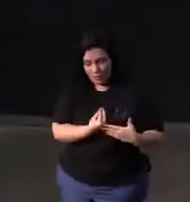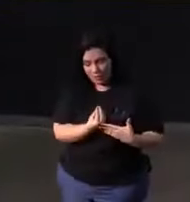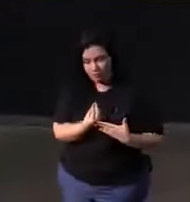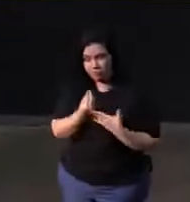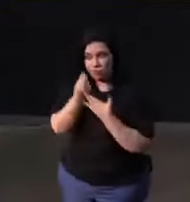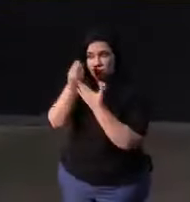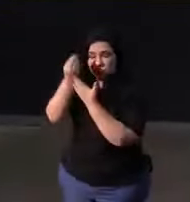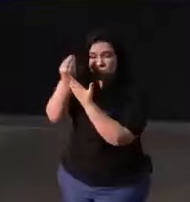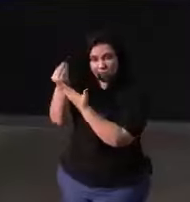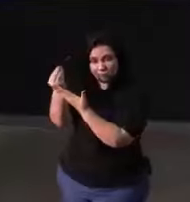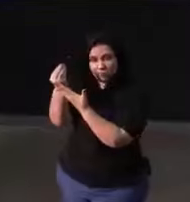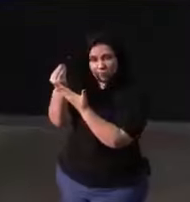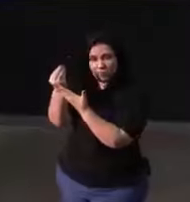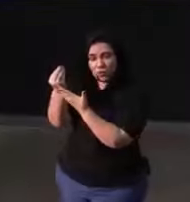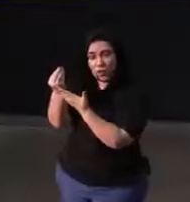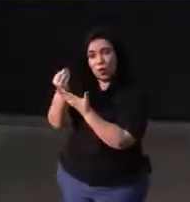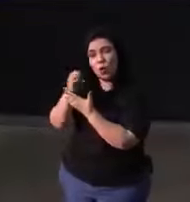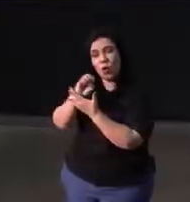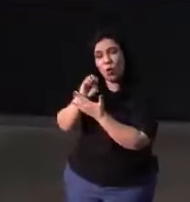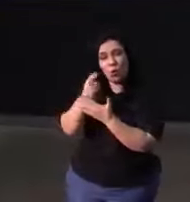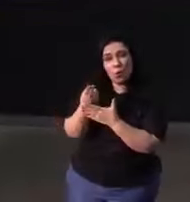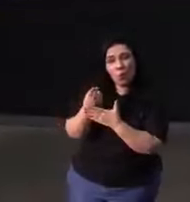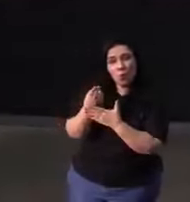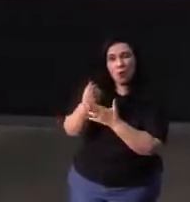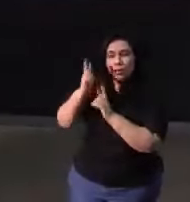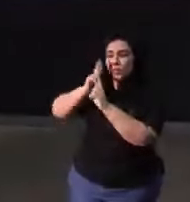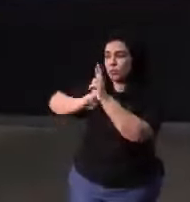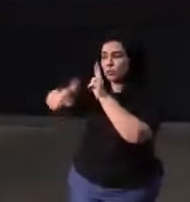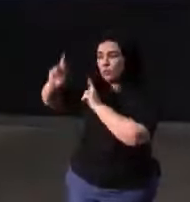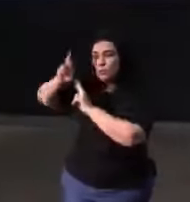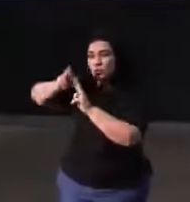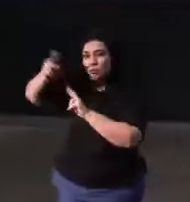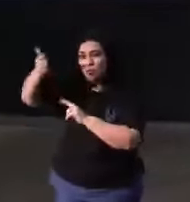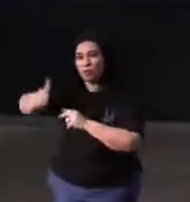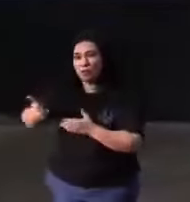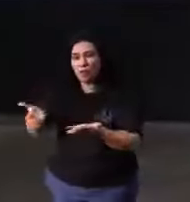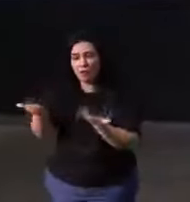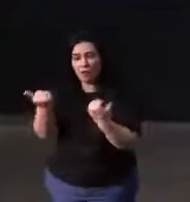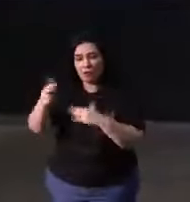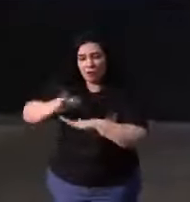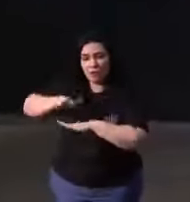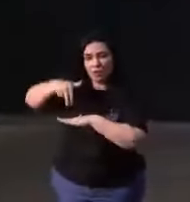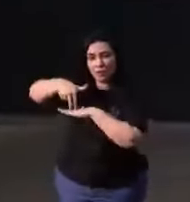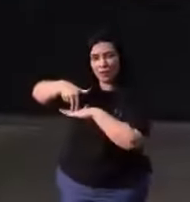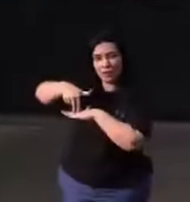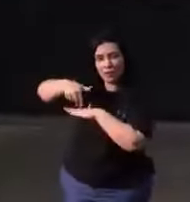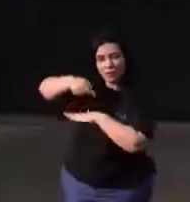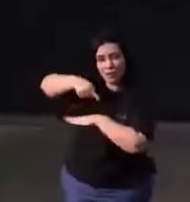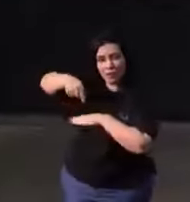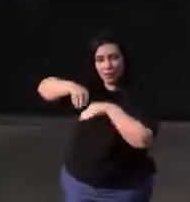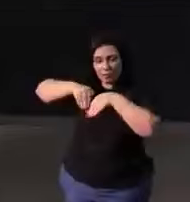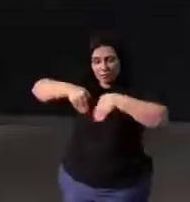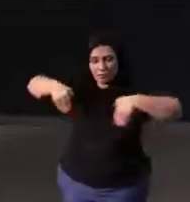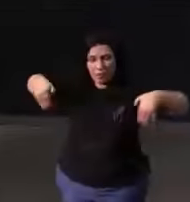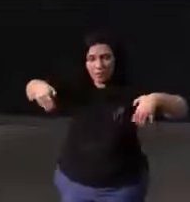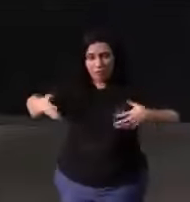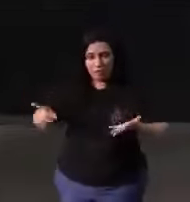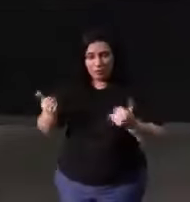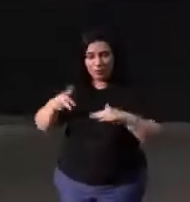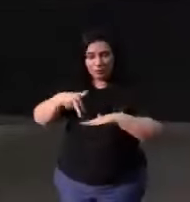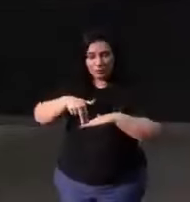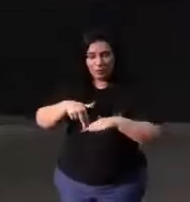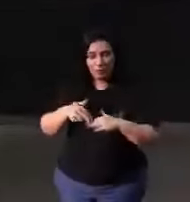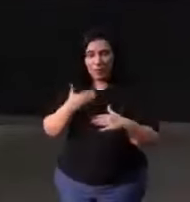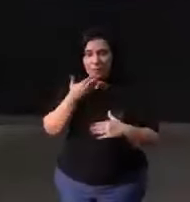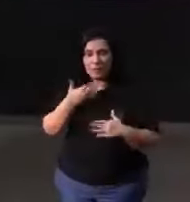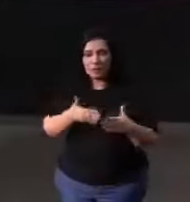Cristo, ou voltar para Ele, saia do seu lugar e venha aqui na frente. Vamos ficar todos de pé.